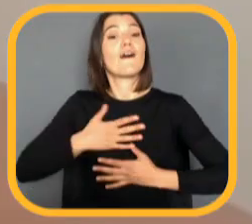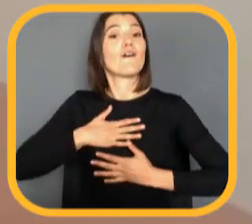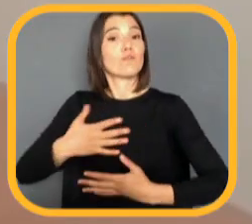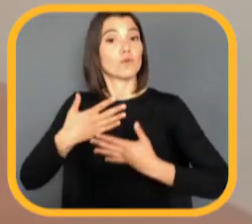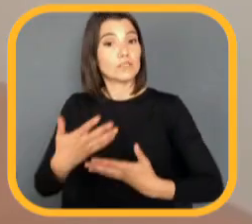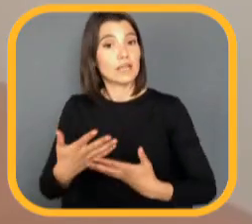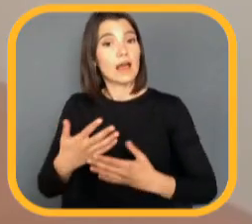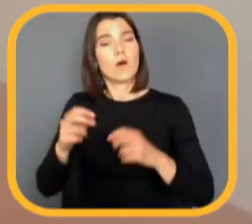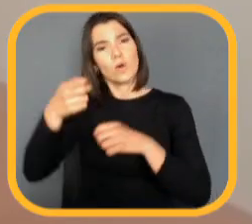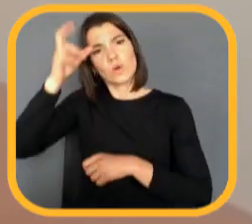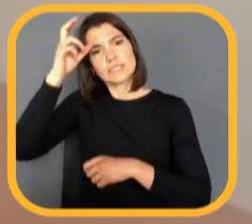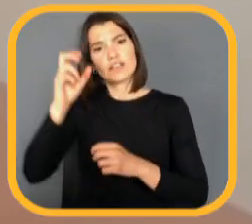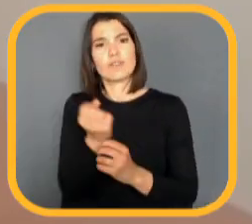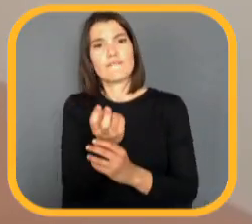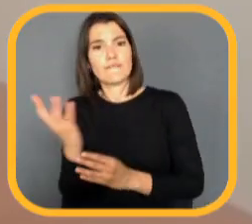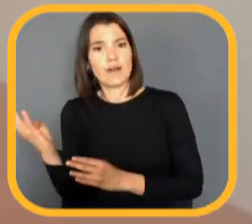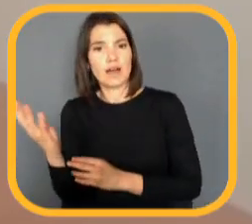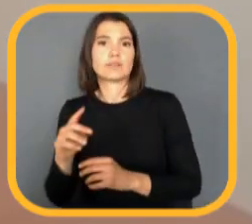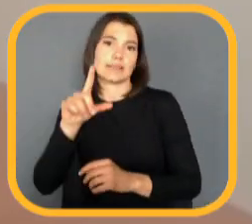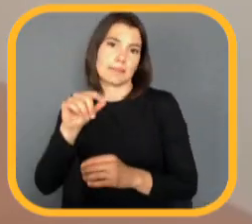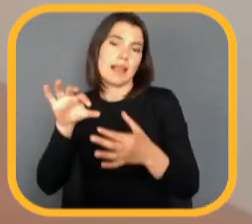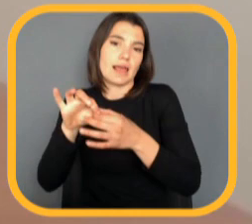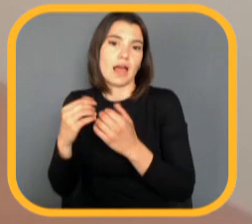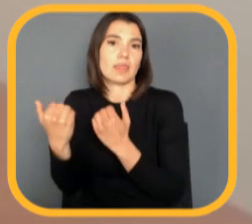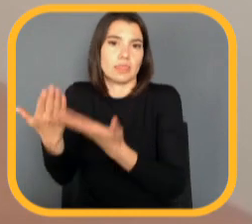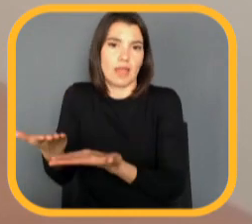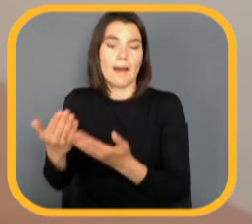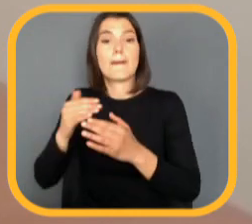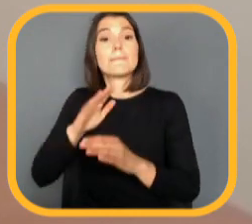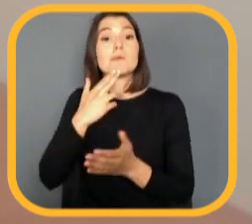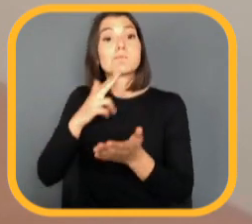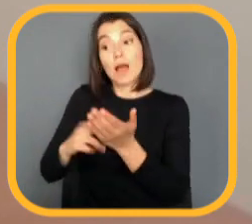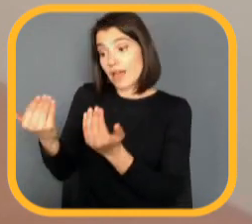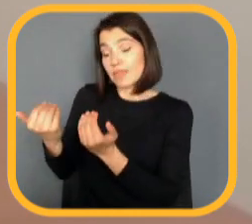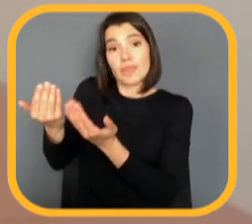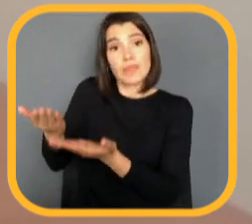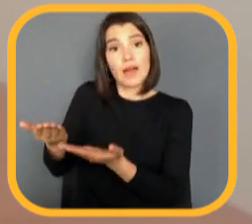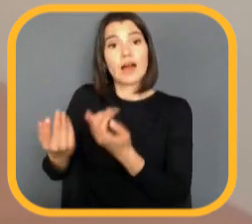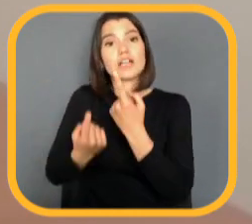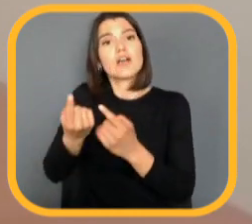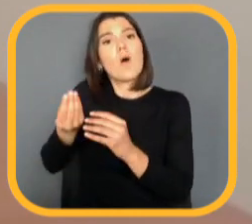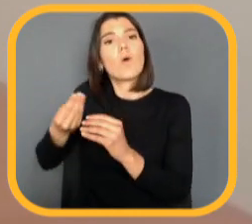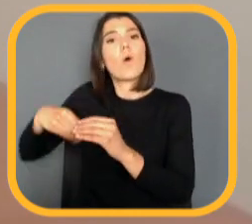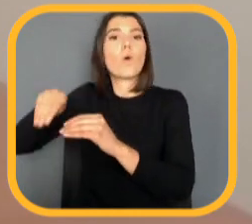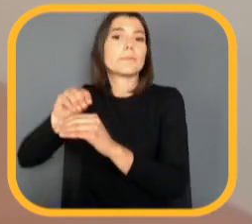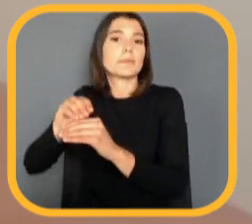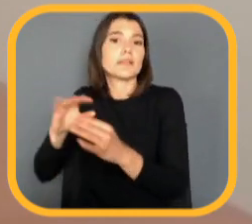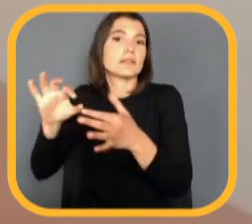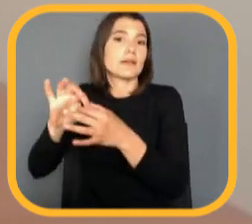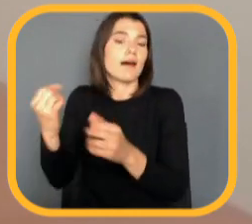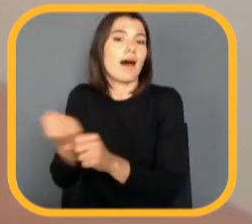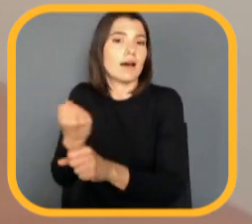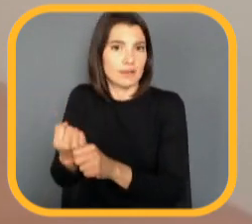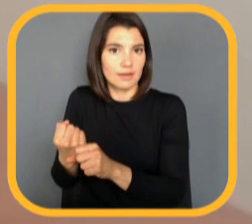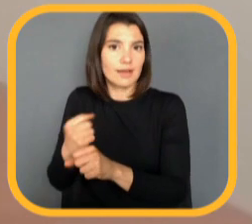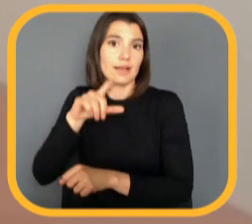O voluntariado cruza-se com vários conceitos, como é o caso das doações. A verdade é que as doações são muitas vezes um complemento necessário